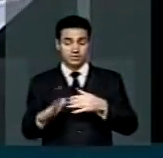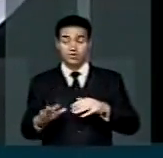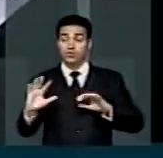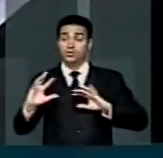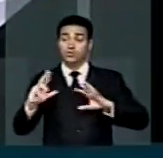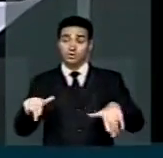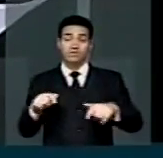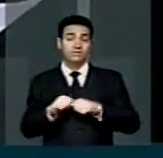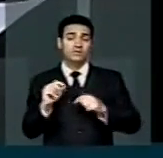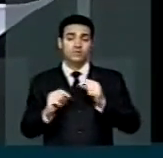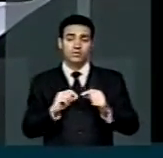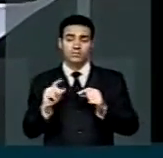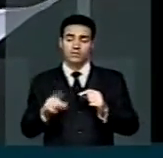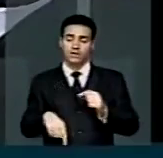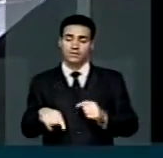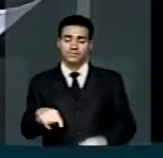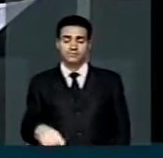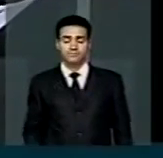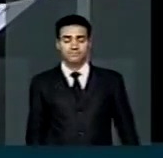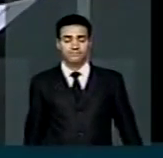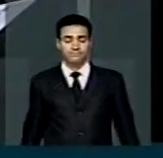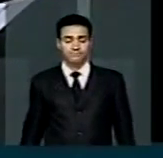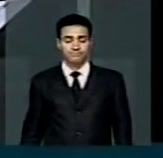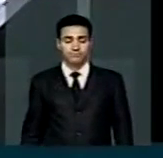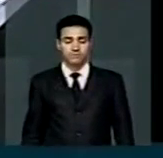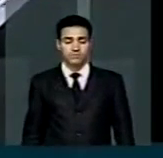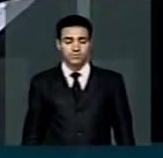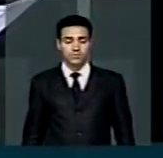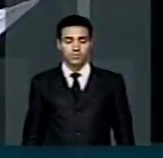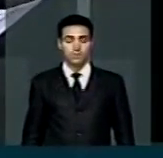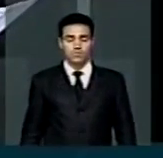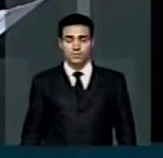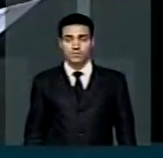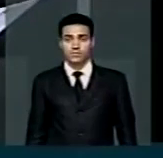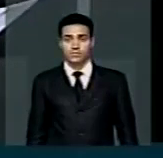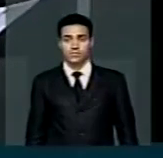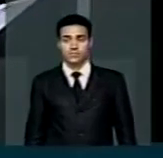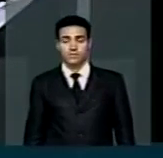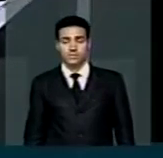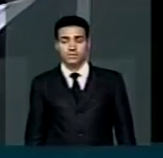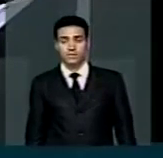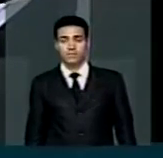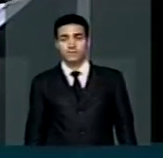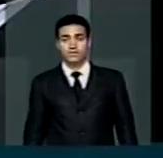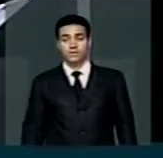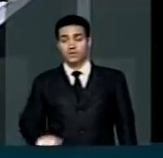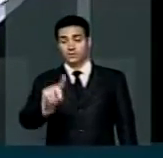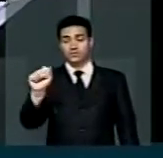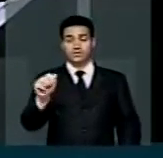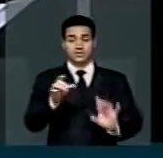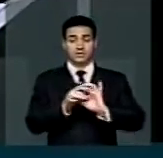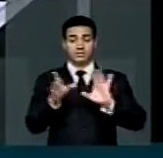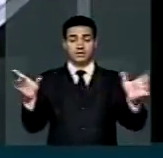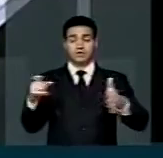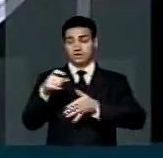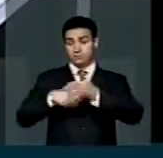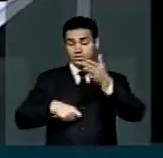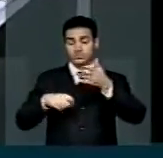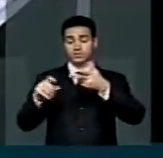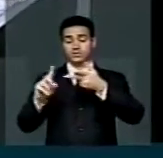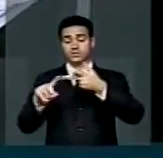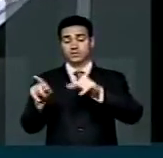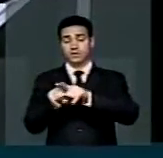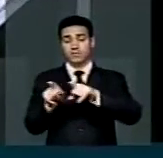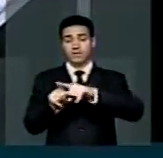feito através do gargalo. Para concluir, a CONAGE criou o Dia da Liberdade de Impostos, como também